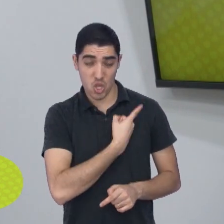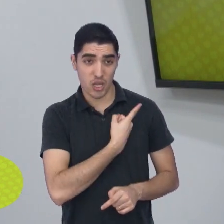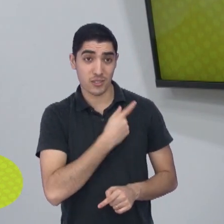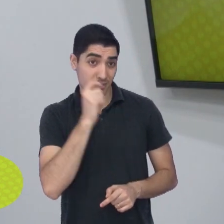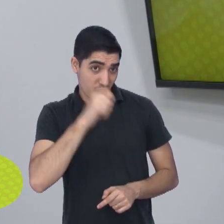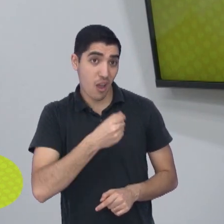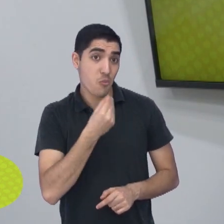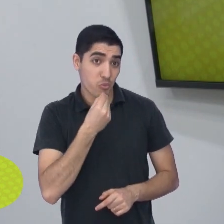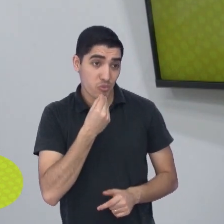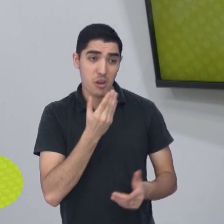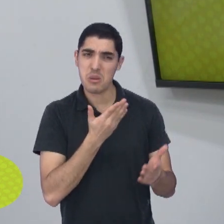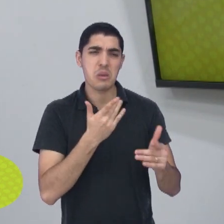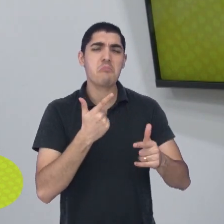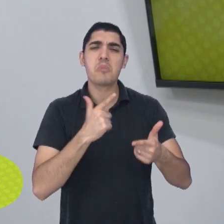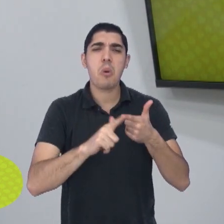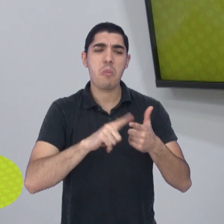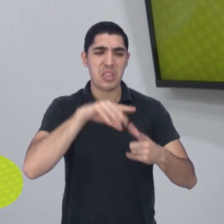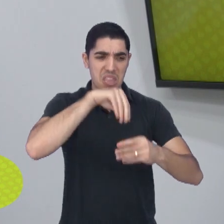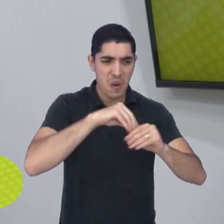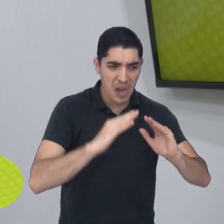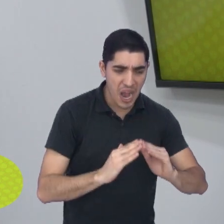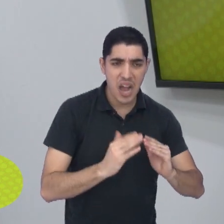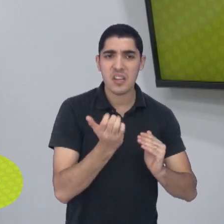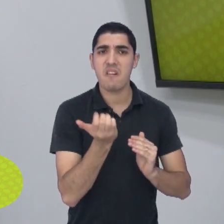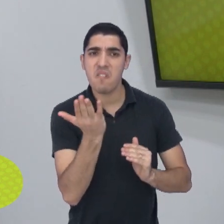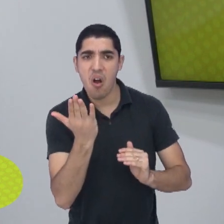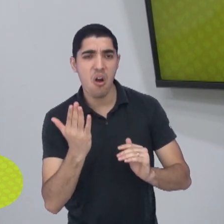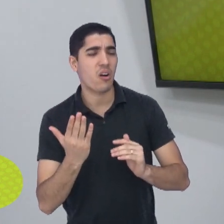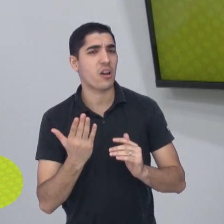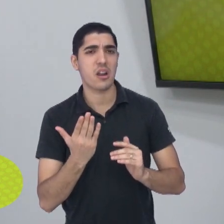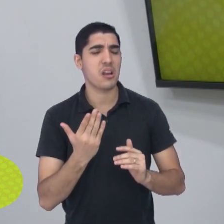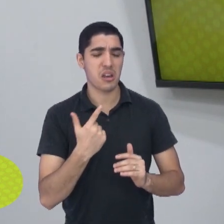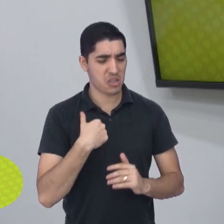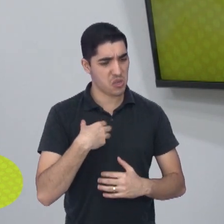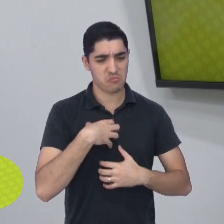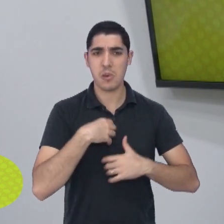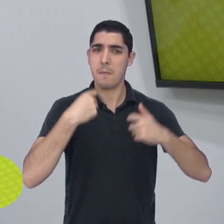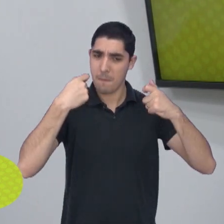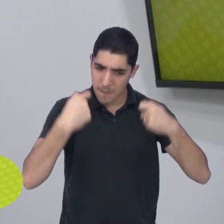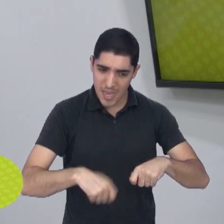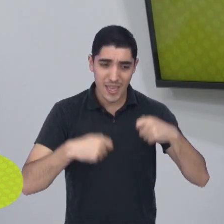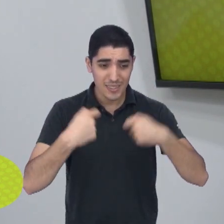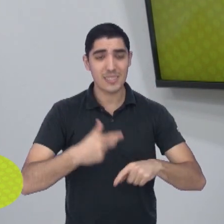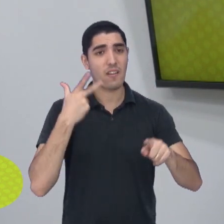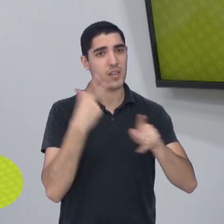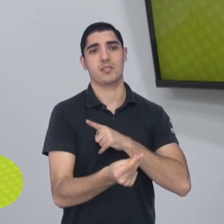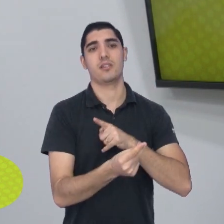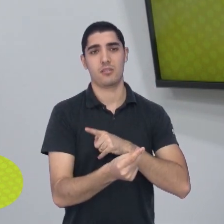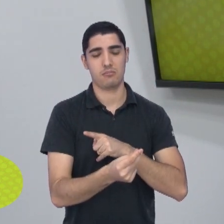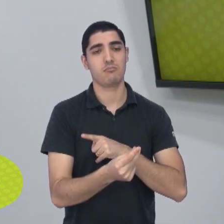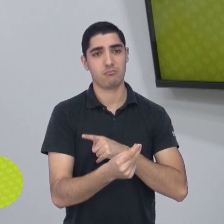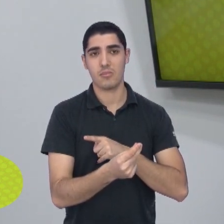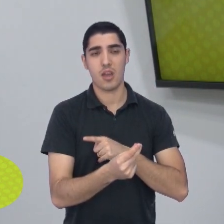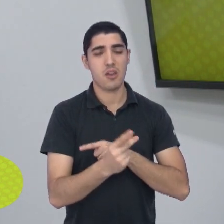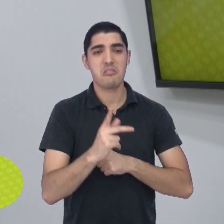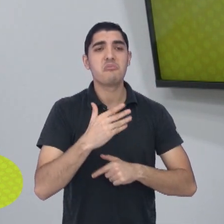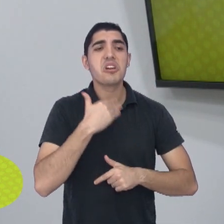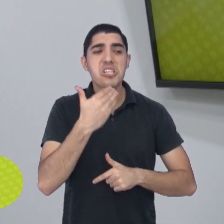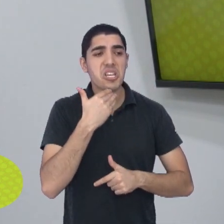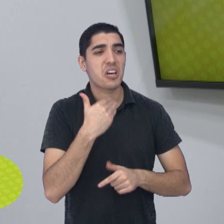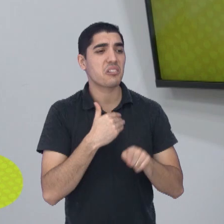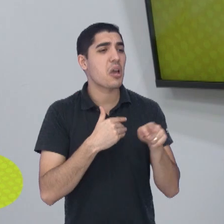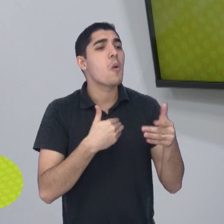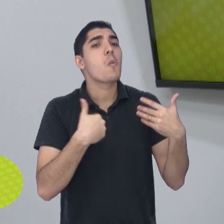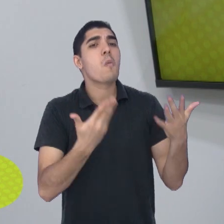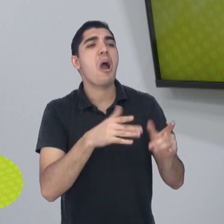dificuldades do local. Então, essa é a leitura. O sentimento que eu tenho é esse. Independente do que a gente vê no adversário, é naquilo que a gente possa fazer,